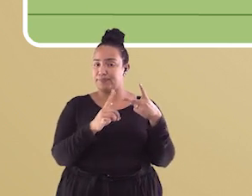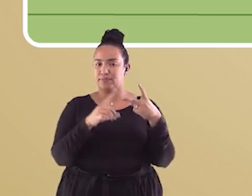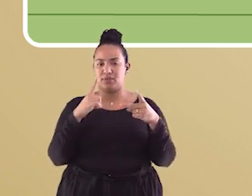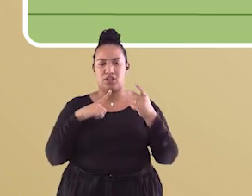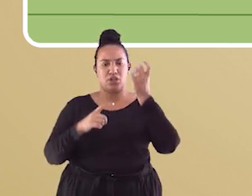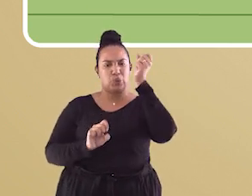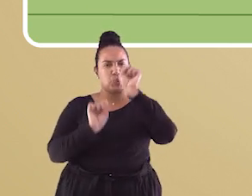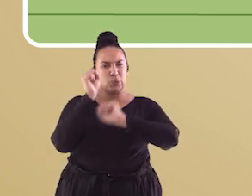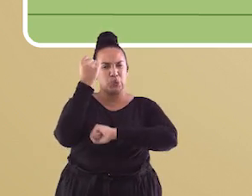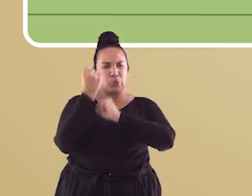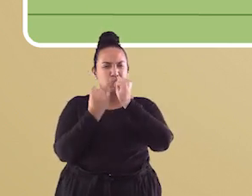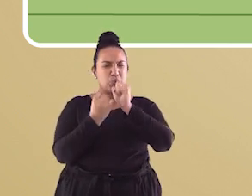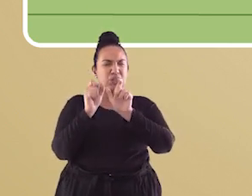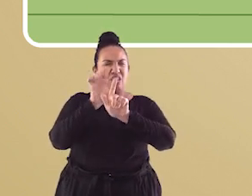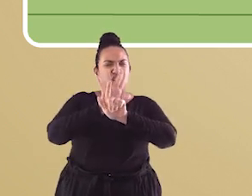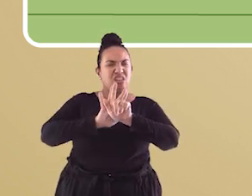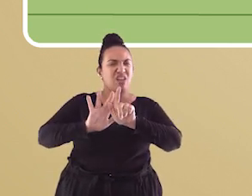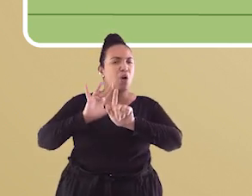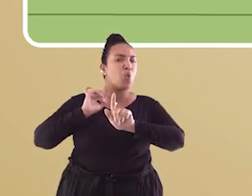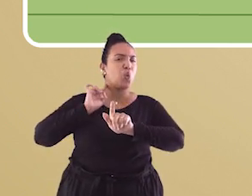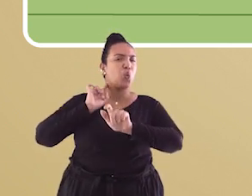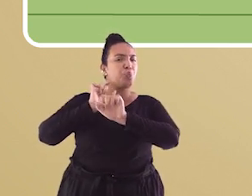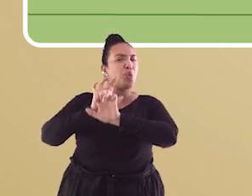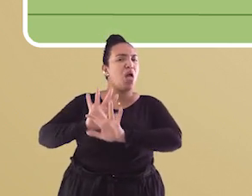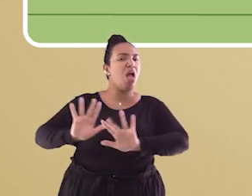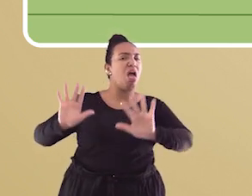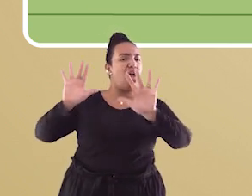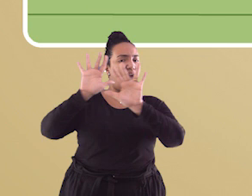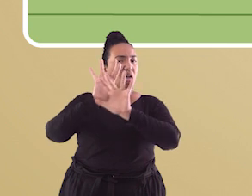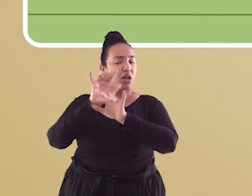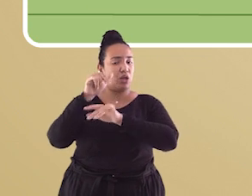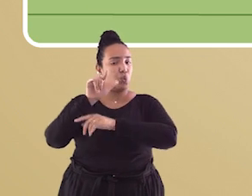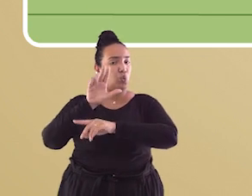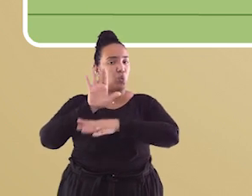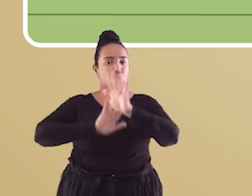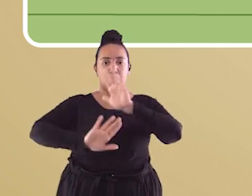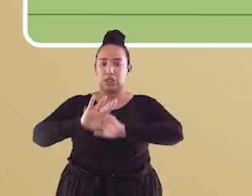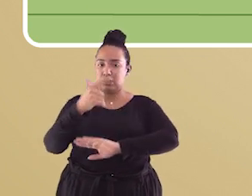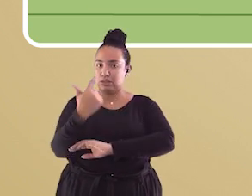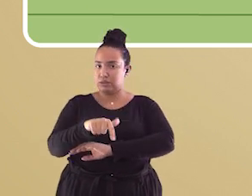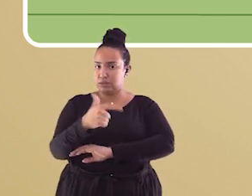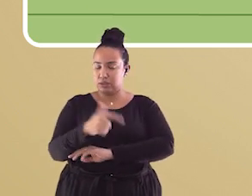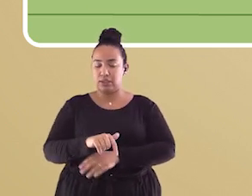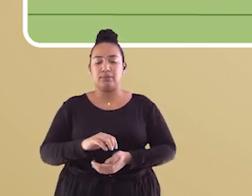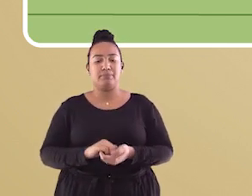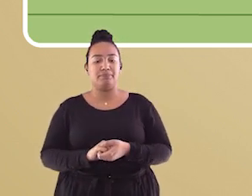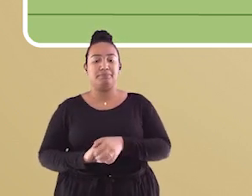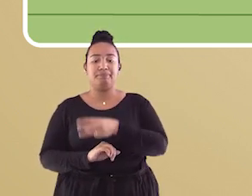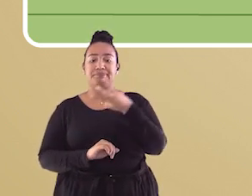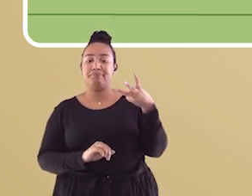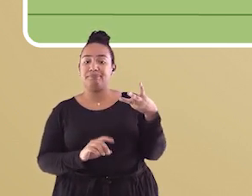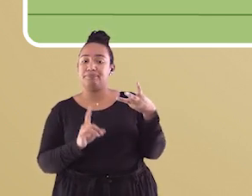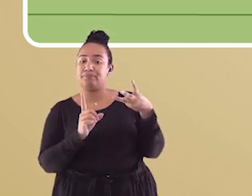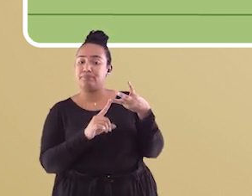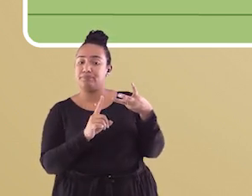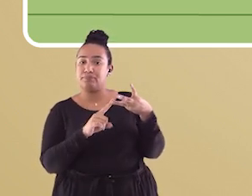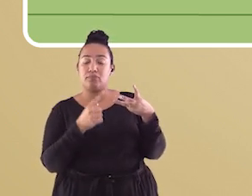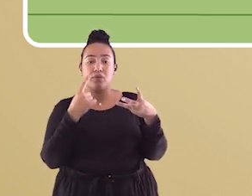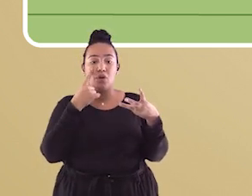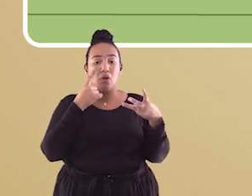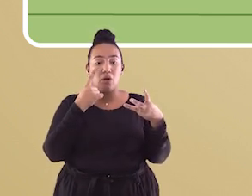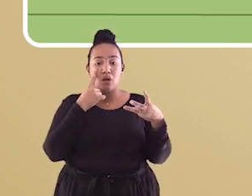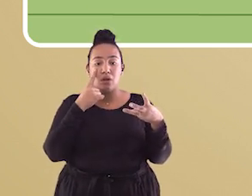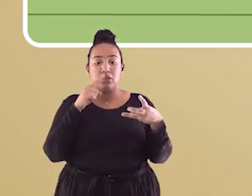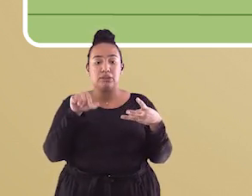2, temos uma indústria poluindo o ar com fumaça, sem os devidos cuidados de filtragem. E na figura 3,